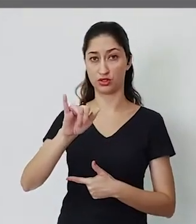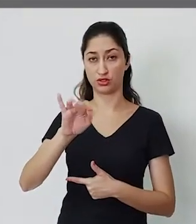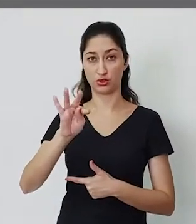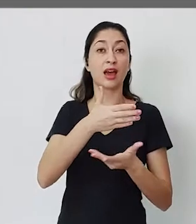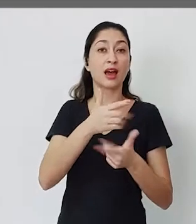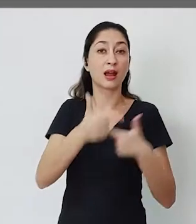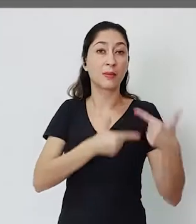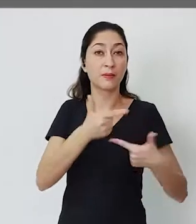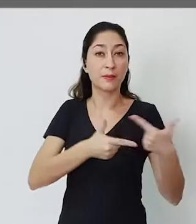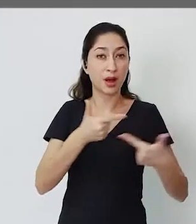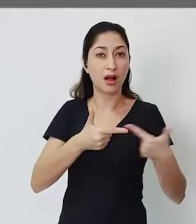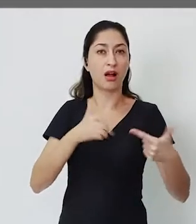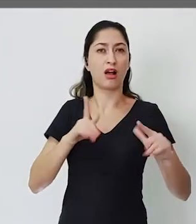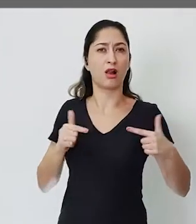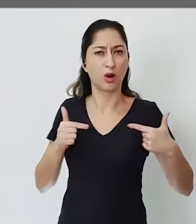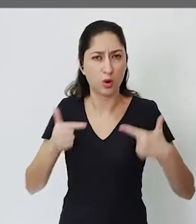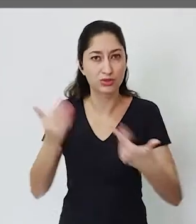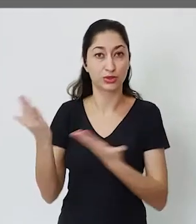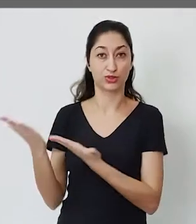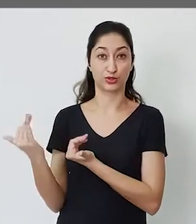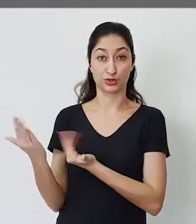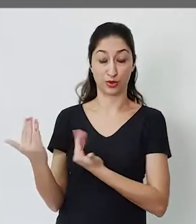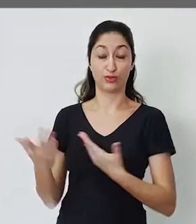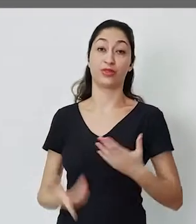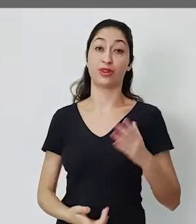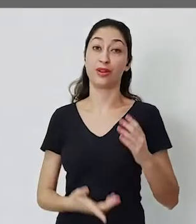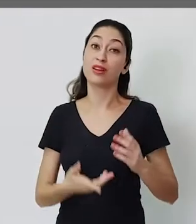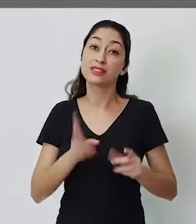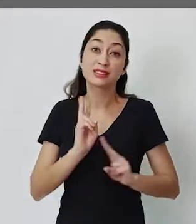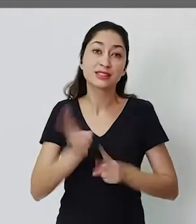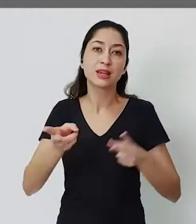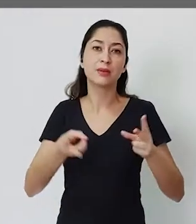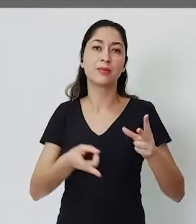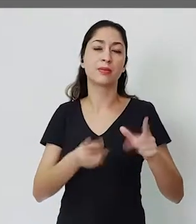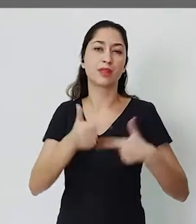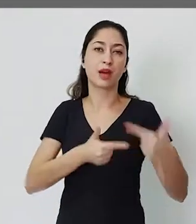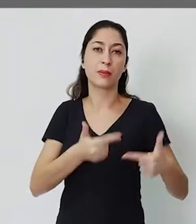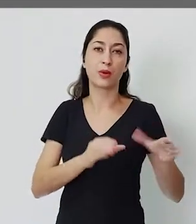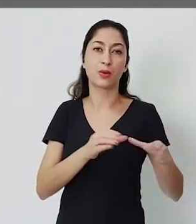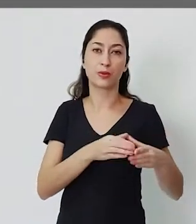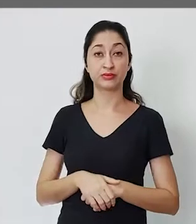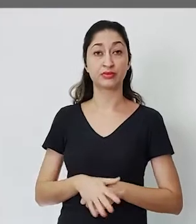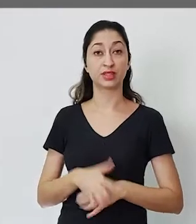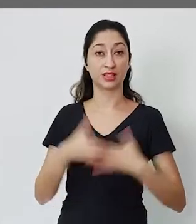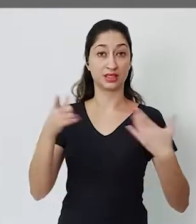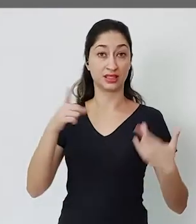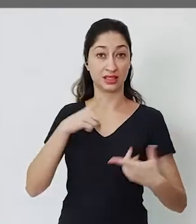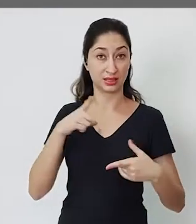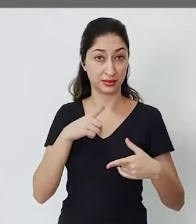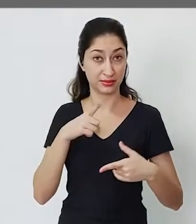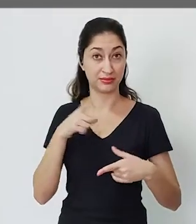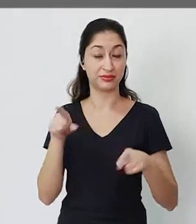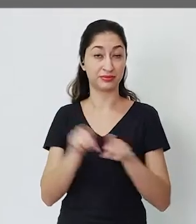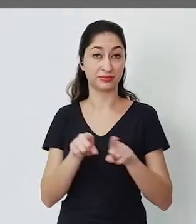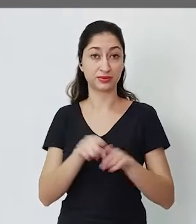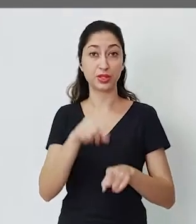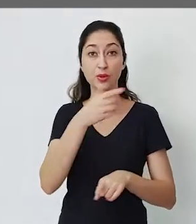O Circuito Municipal de Cultura é um projeto da Prefeitura Municipal de Belo Horizonte, da Fundação Municipal de Cultura, em parceria com o